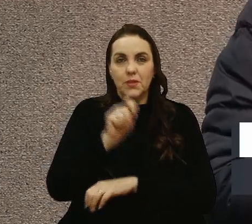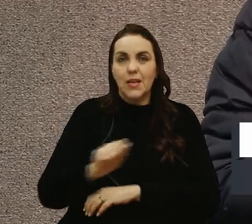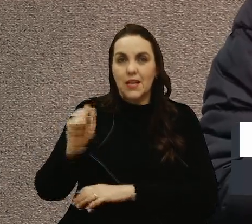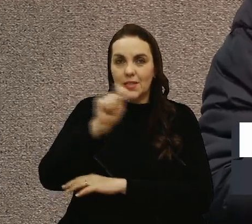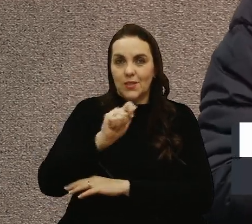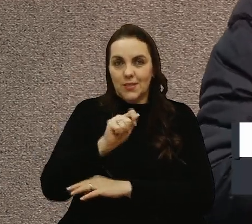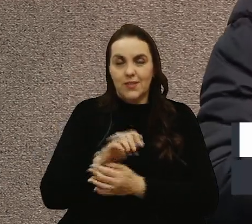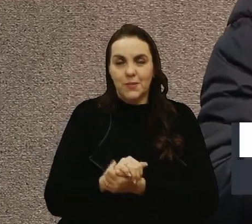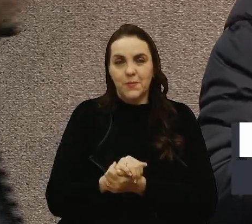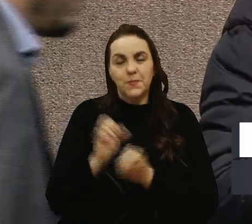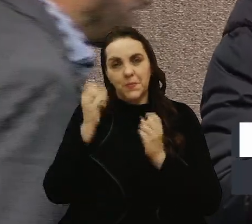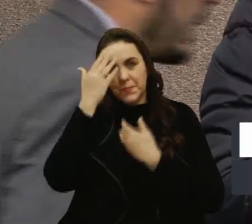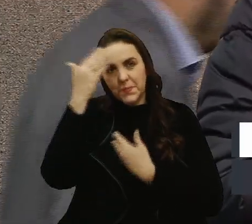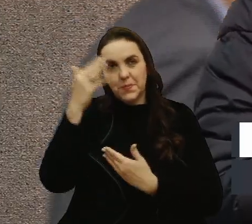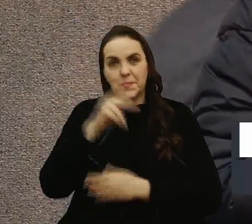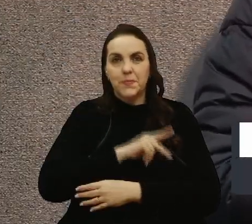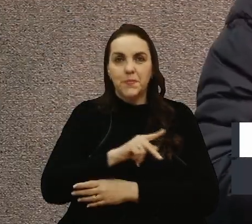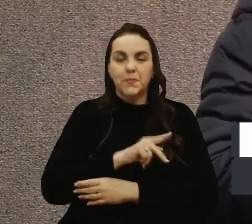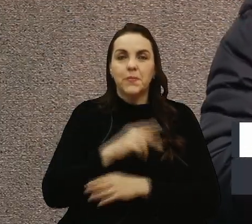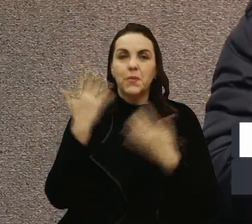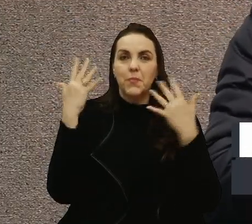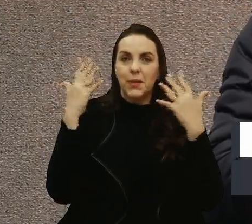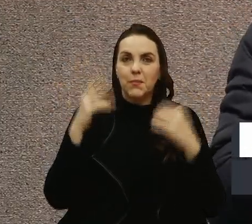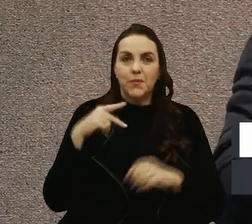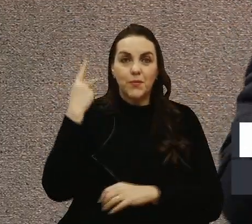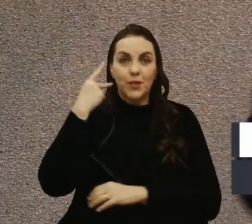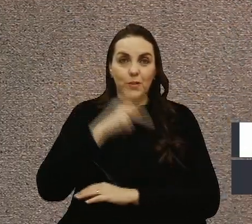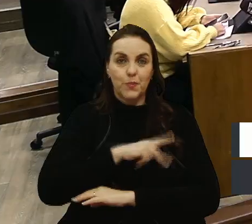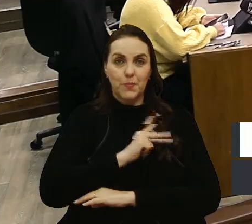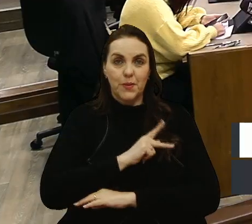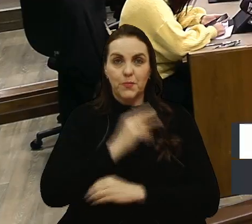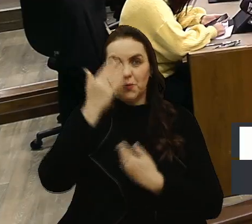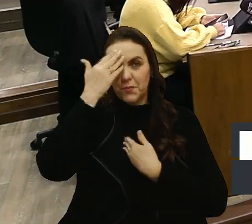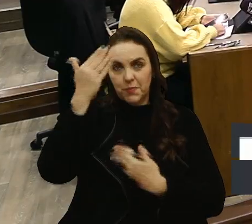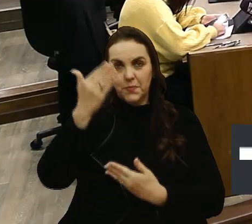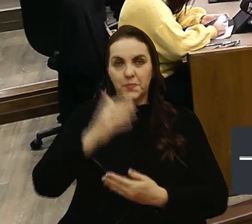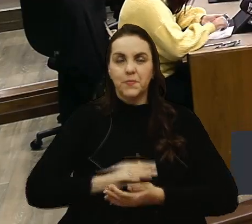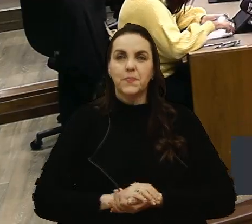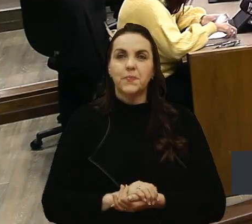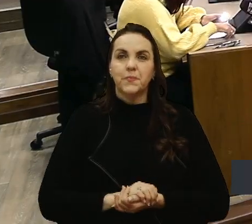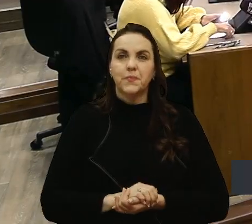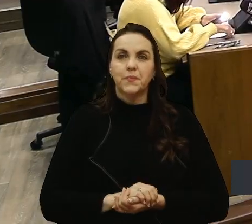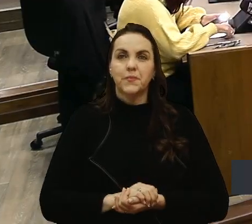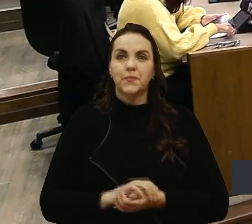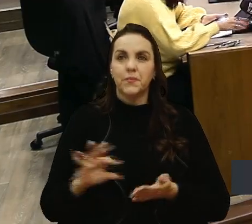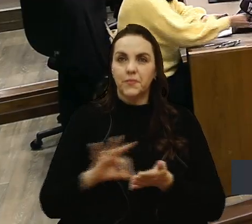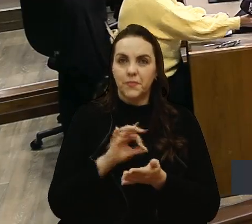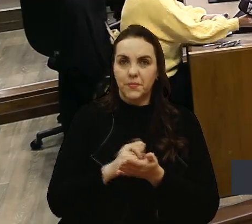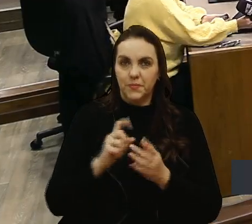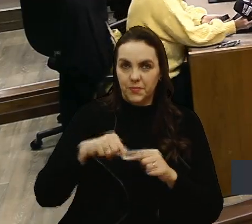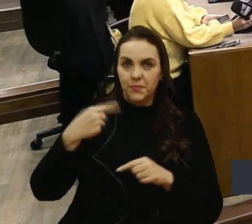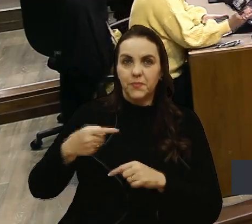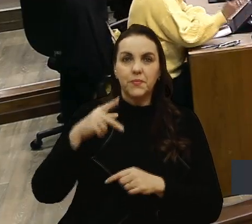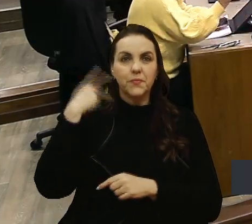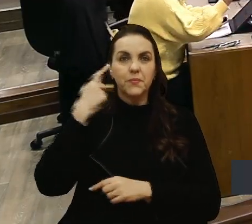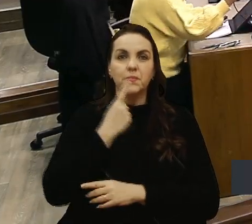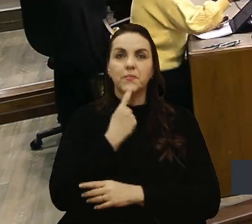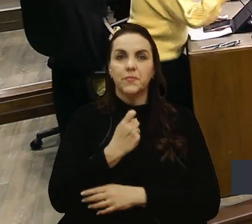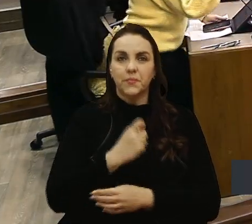Era isso, senhor presidente. Mais uma vez, parabéns ao vereador Pedro Rodrigues. Muito obrigado. Próxima inscrita, a vereadora Rose Frigieri.